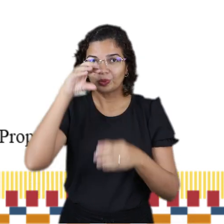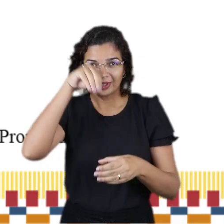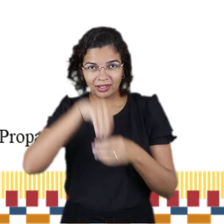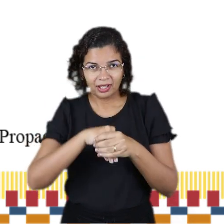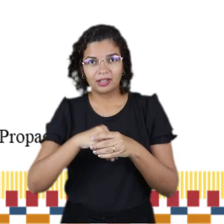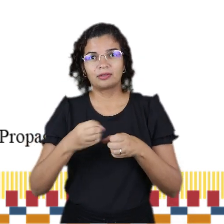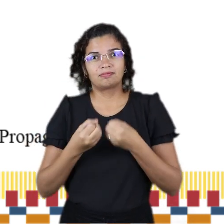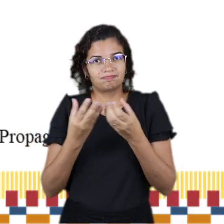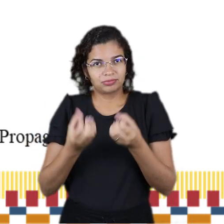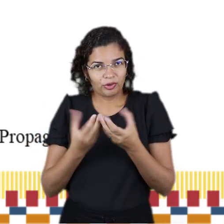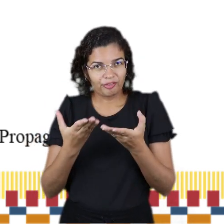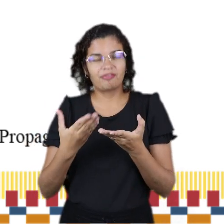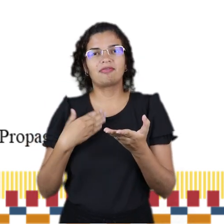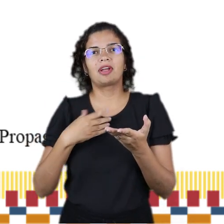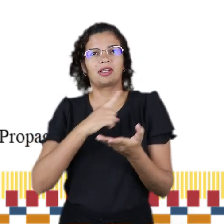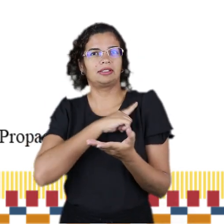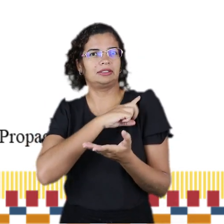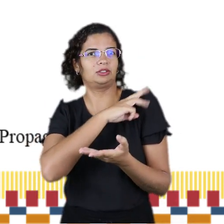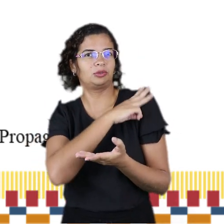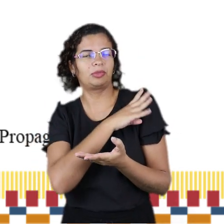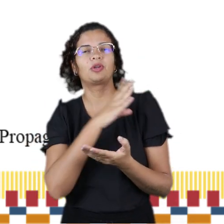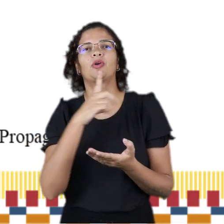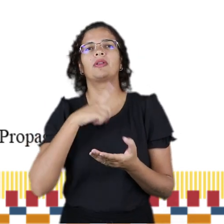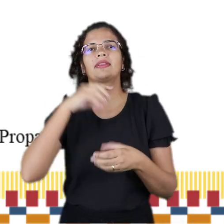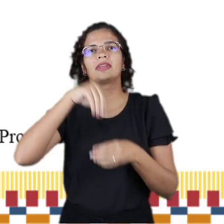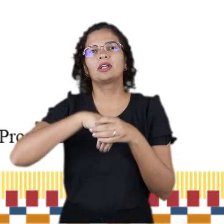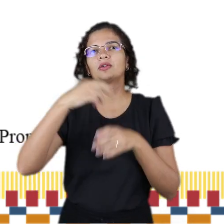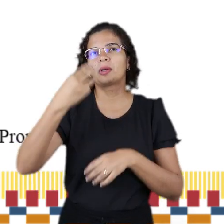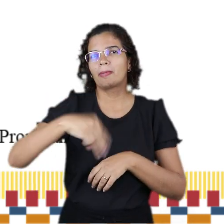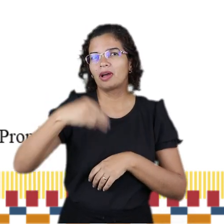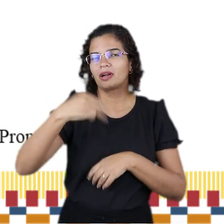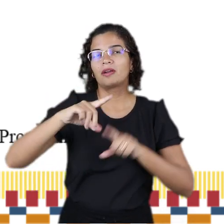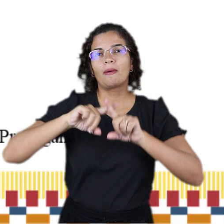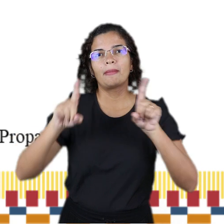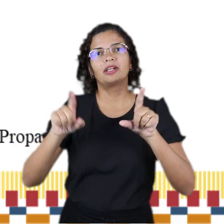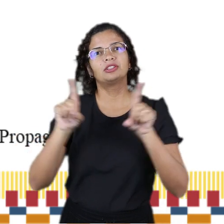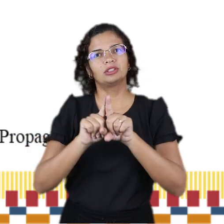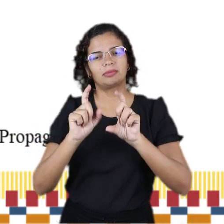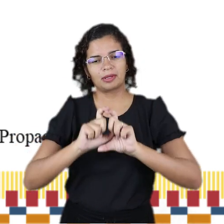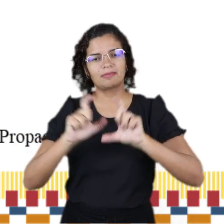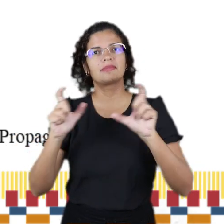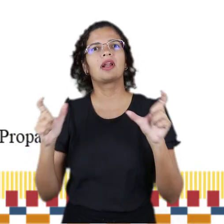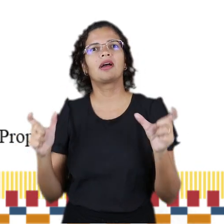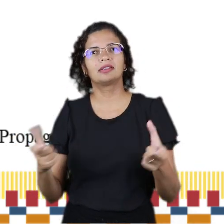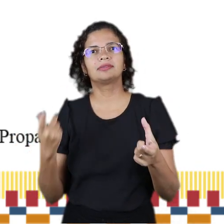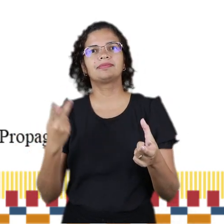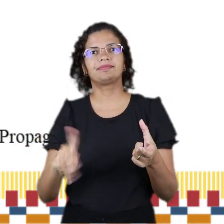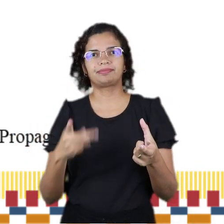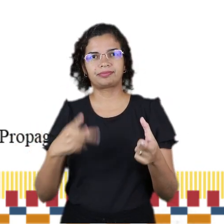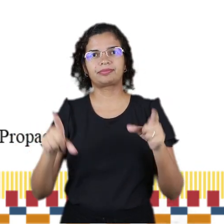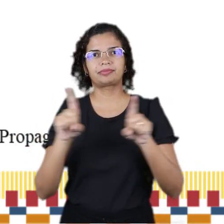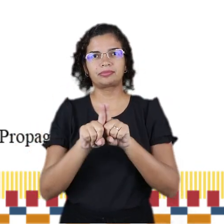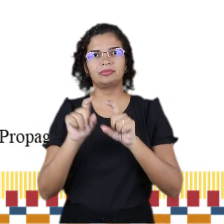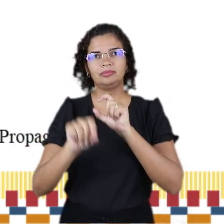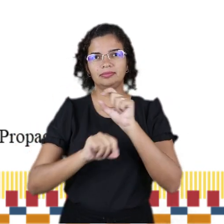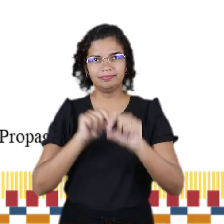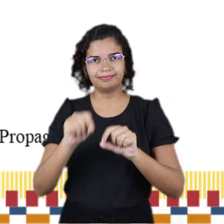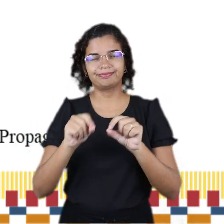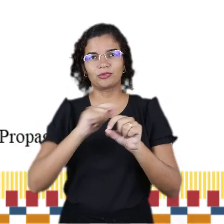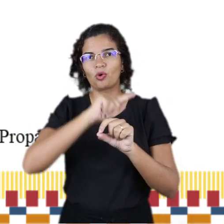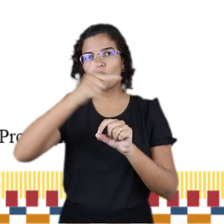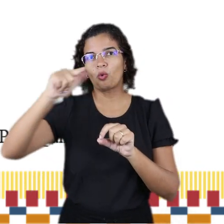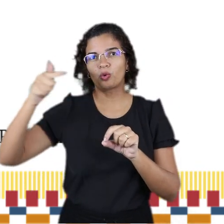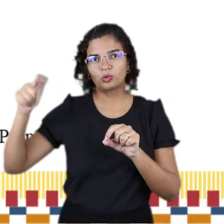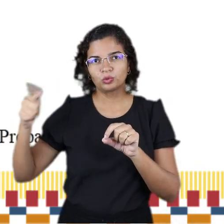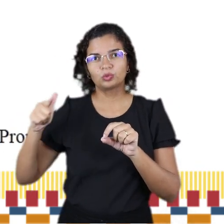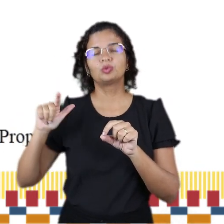possibilidade de seguir. Então aí a gente tem, é linkado alguns exemplos no itinerário de ciências humanas e linguagens, cursos